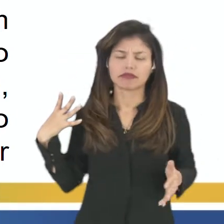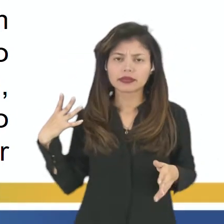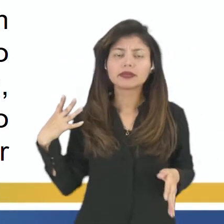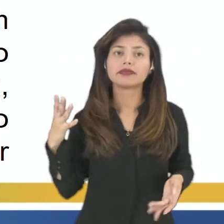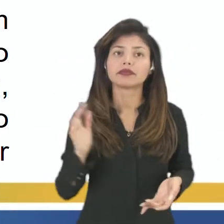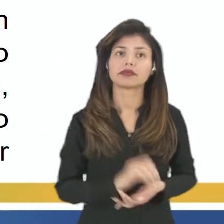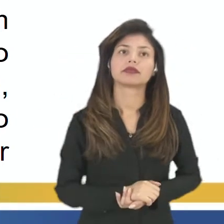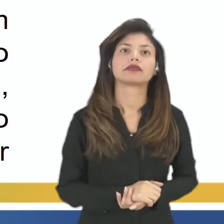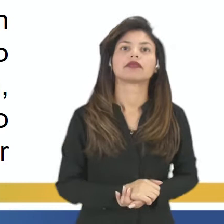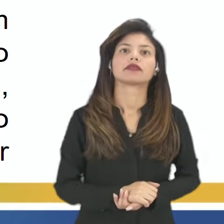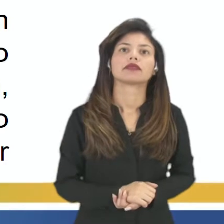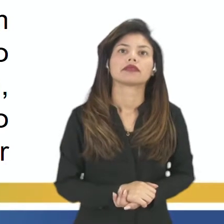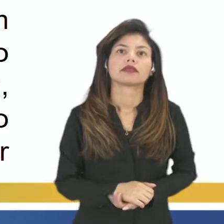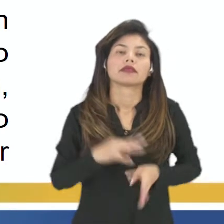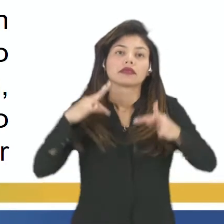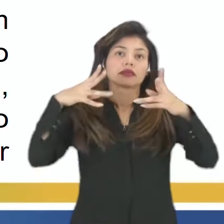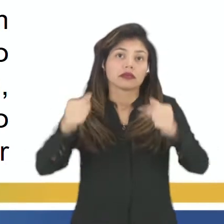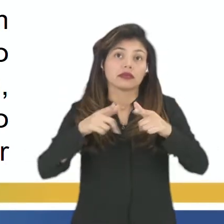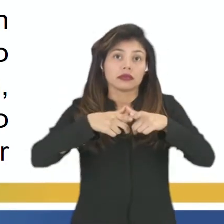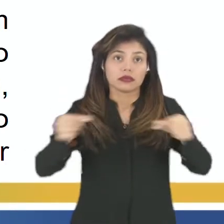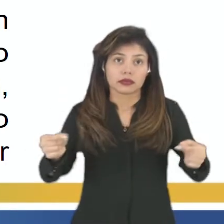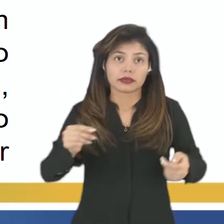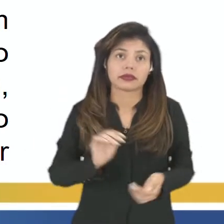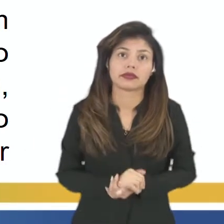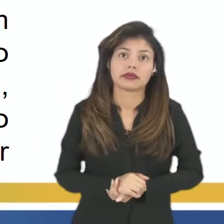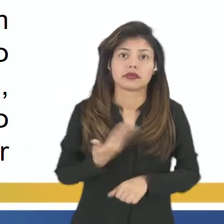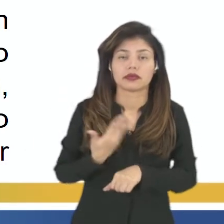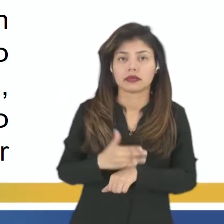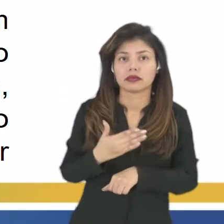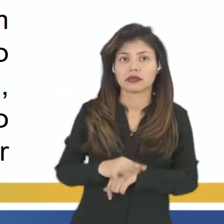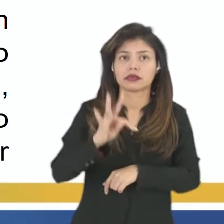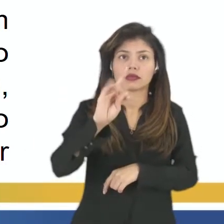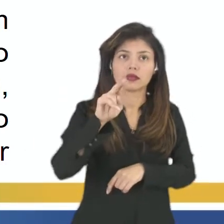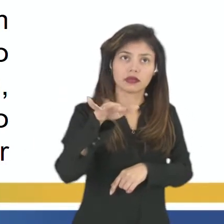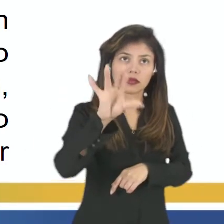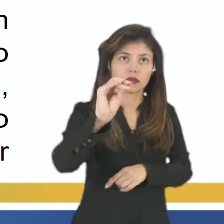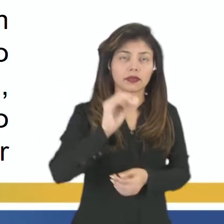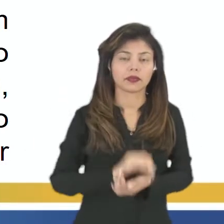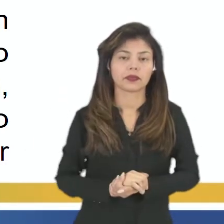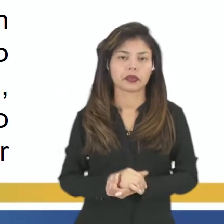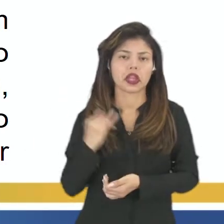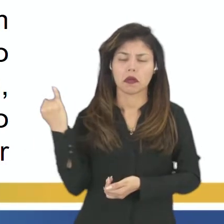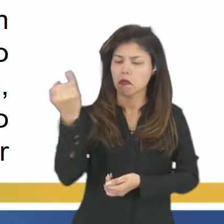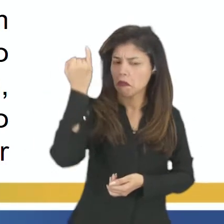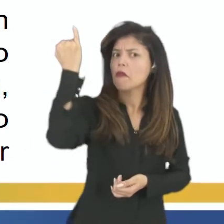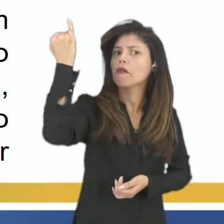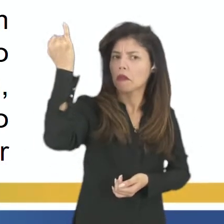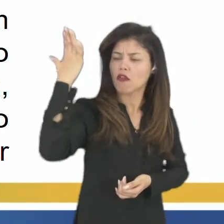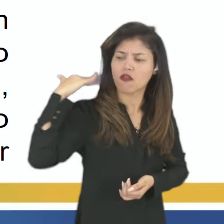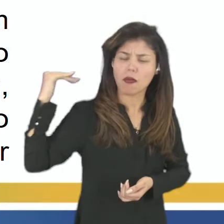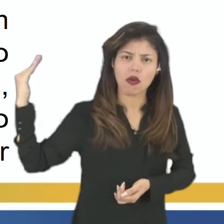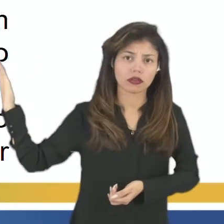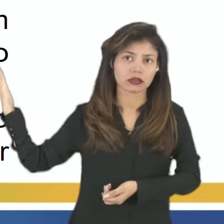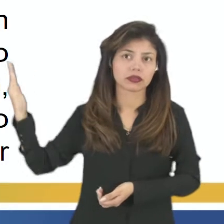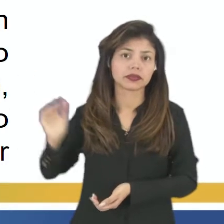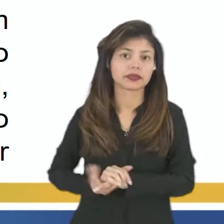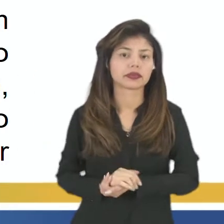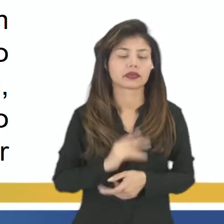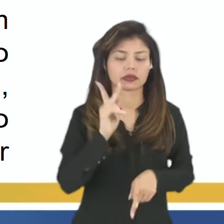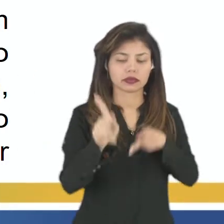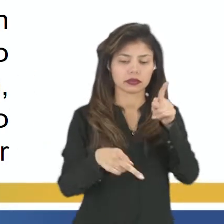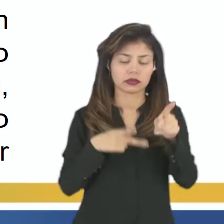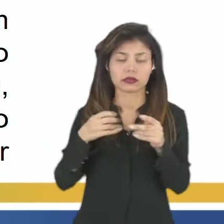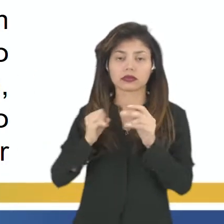Então, quando se trata de Japão, na prática, Tóquio é a mais populosa região metropolitana do mundo, né? Então nós temos